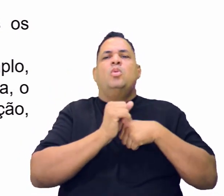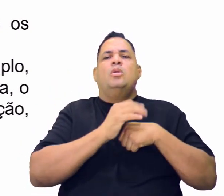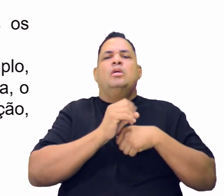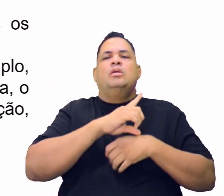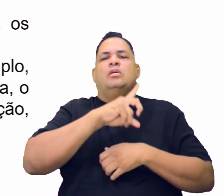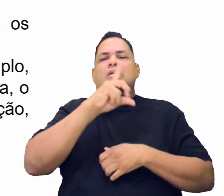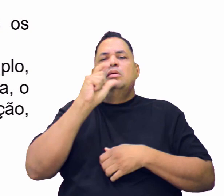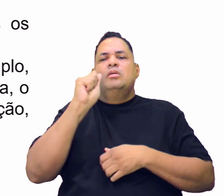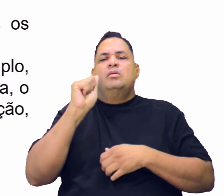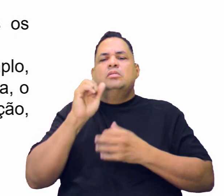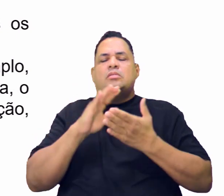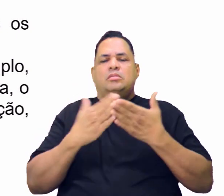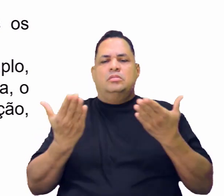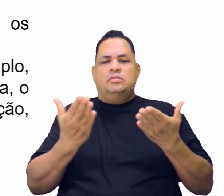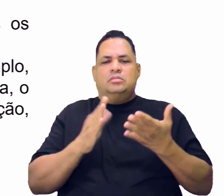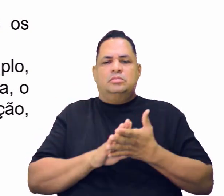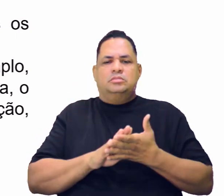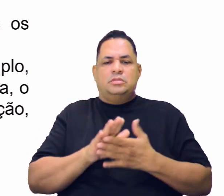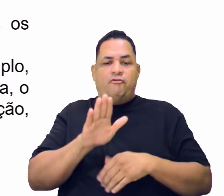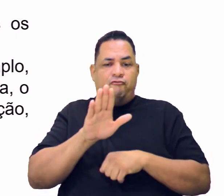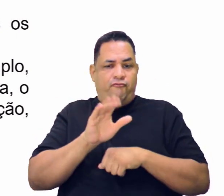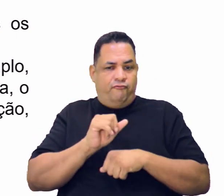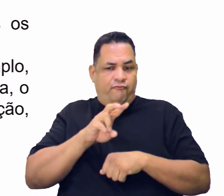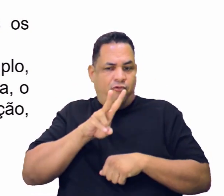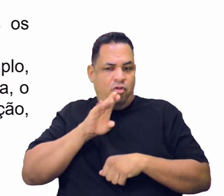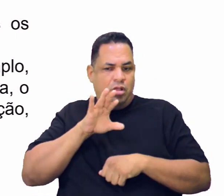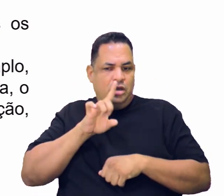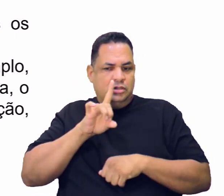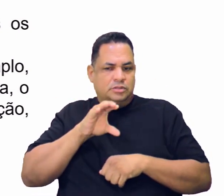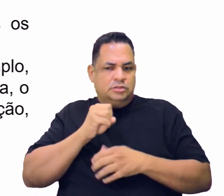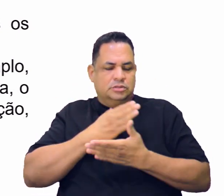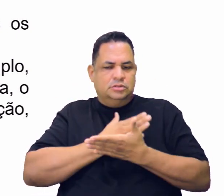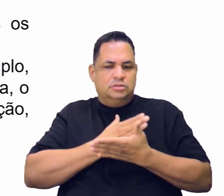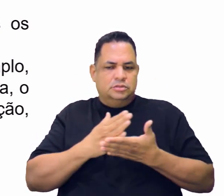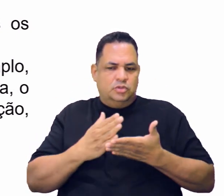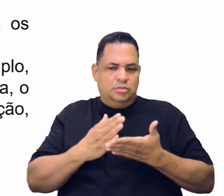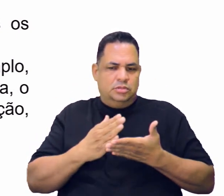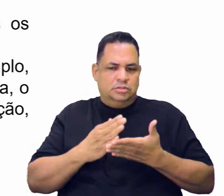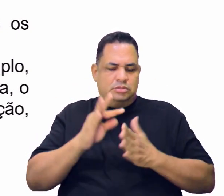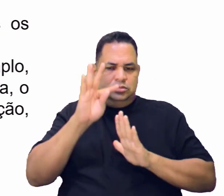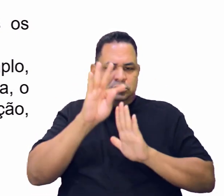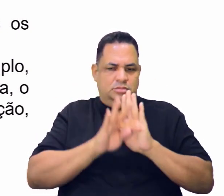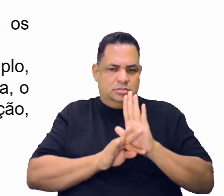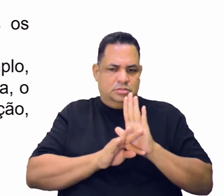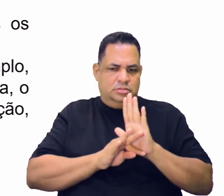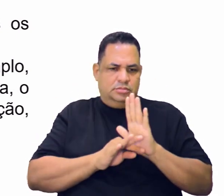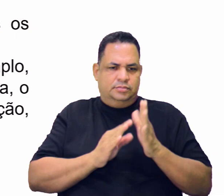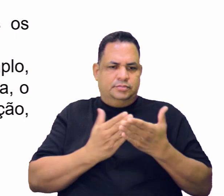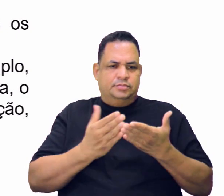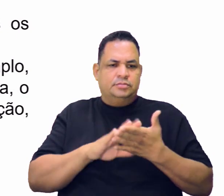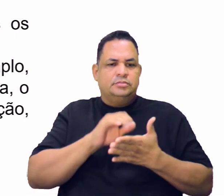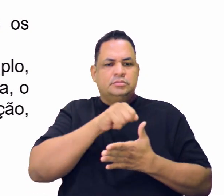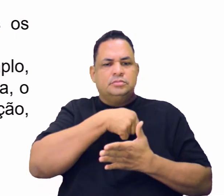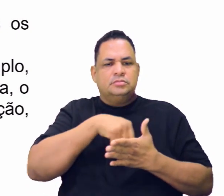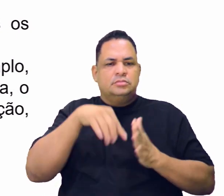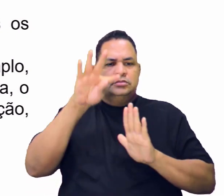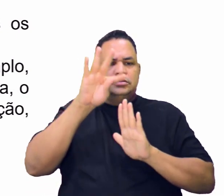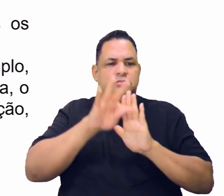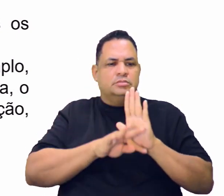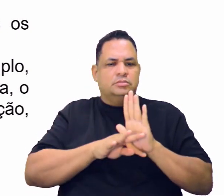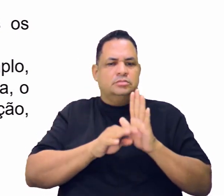estou chamando aí a parte do vocativo, que é sempre no início do texto, tá bom? E a produção vai